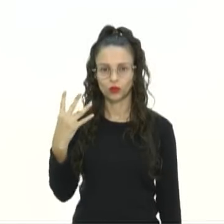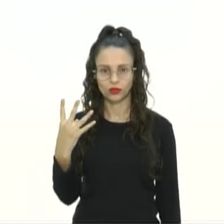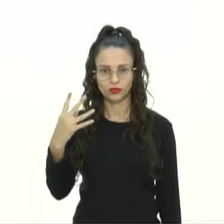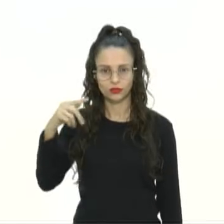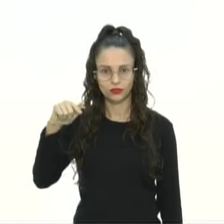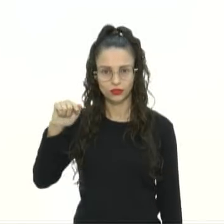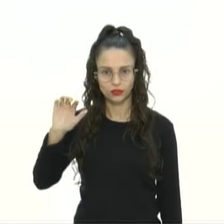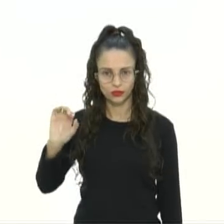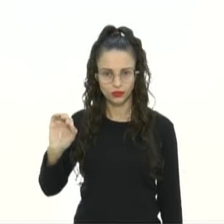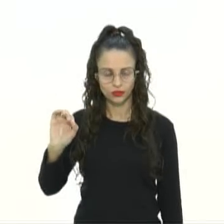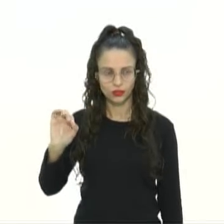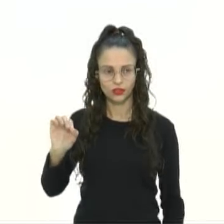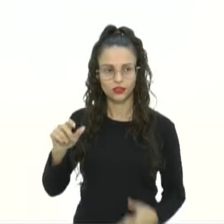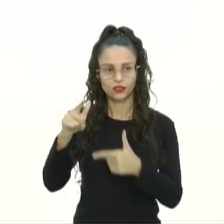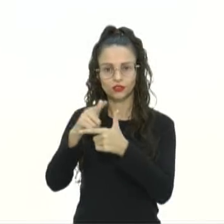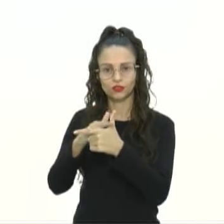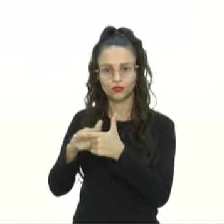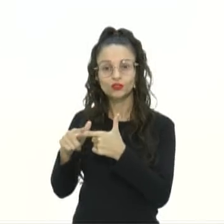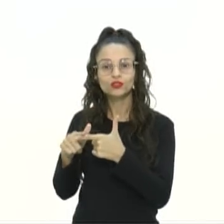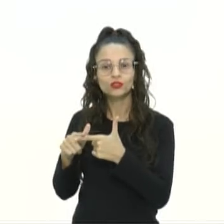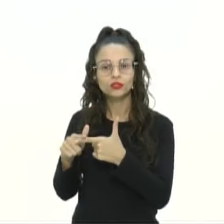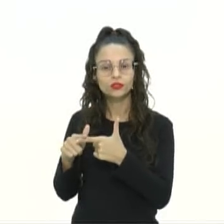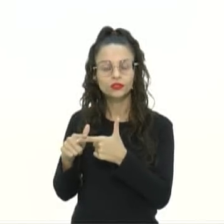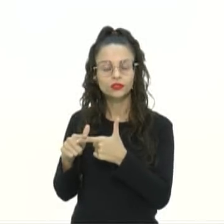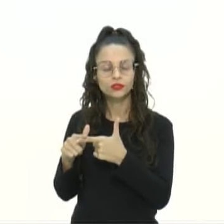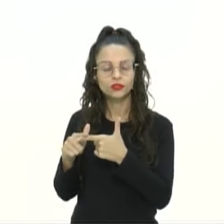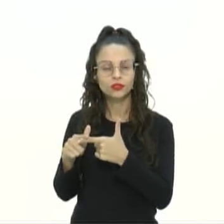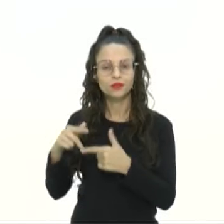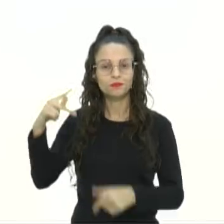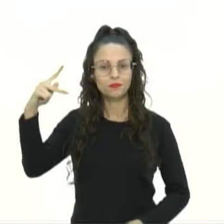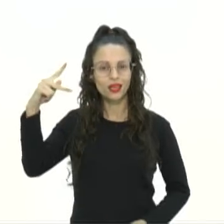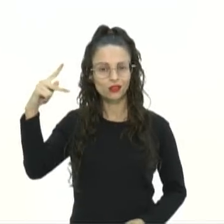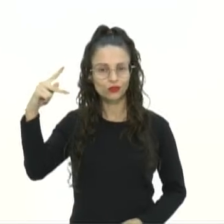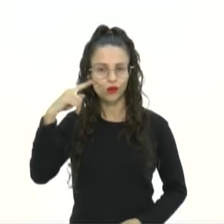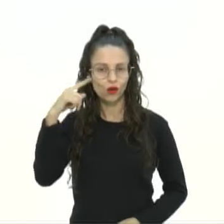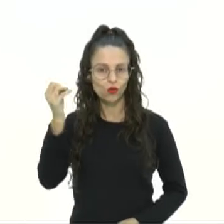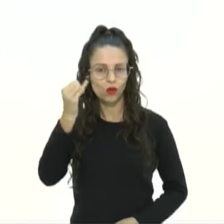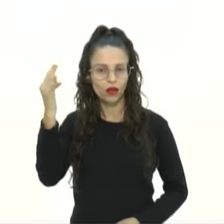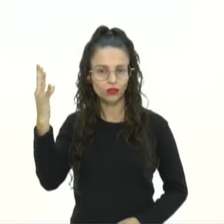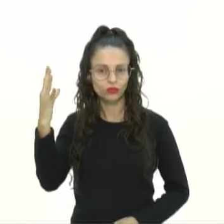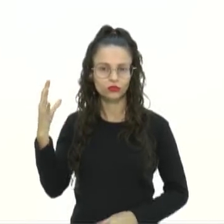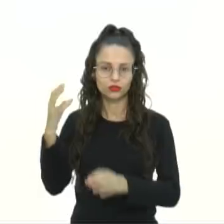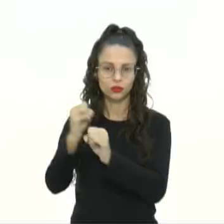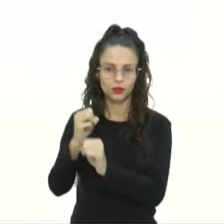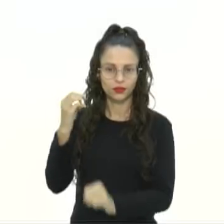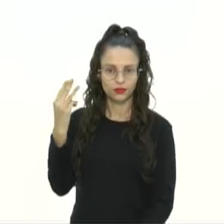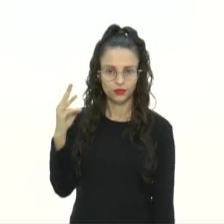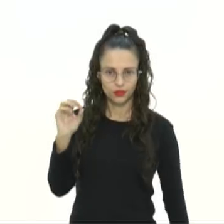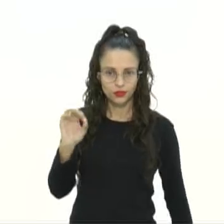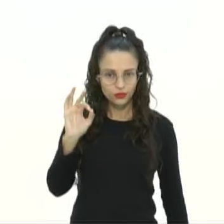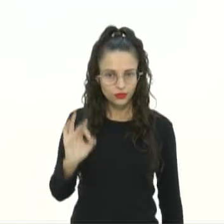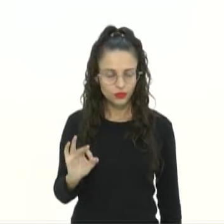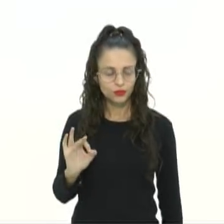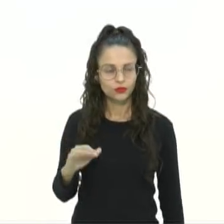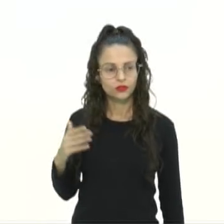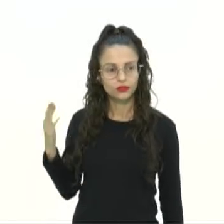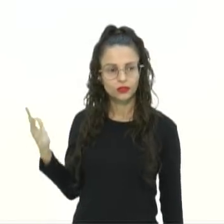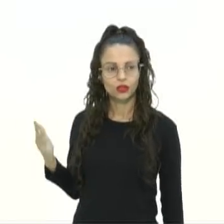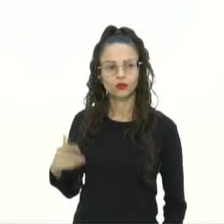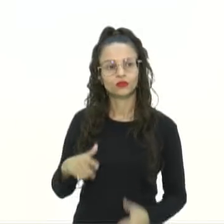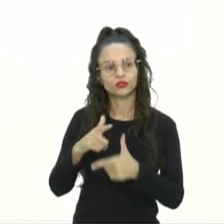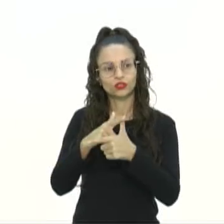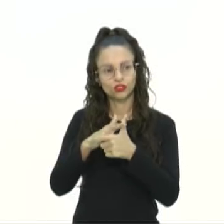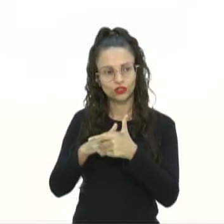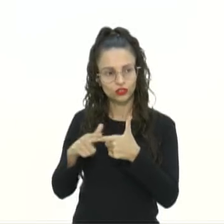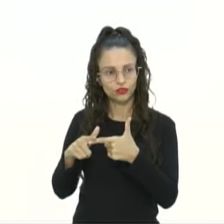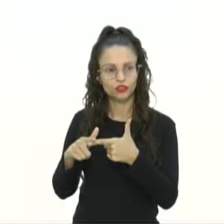119.470. E eu vou dividir por quanto? A soma dos pesos embaixo, ó, deu 30, certo? Então, eu vou